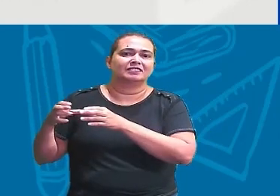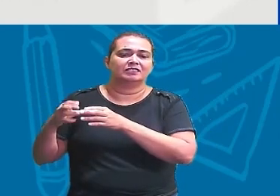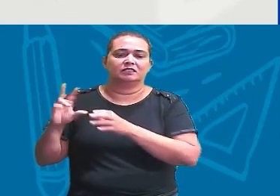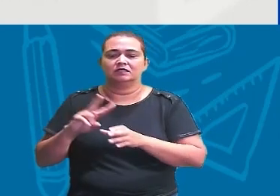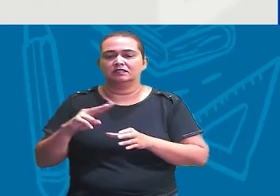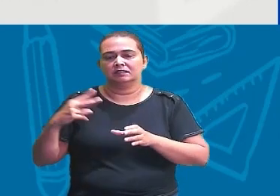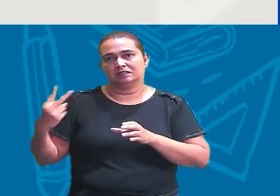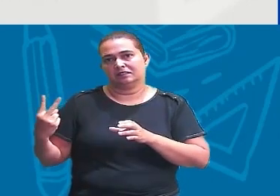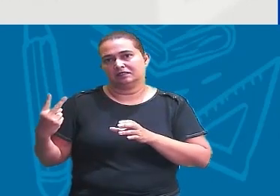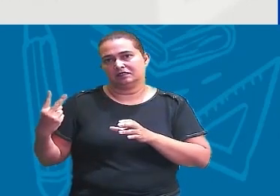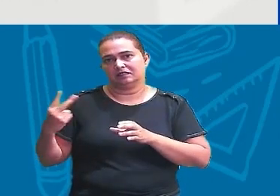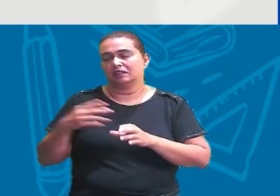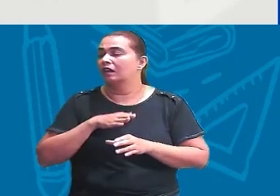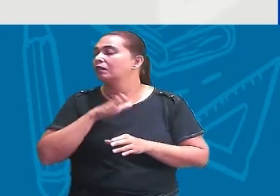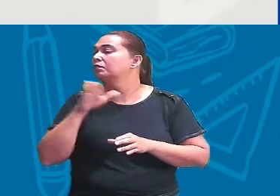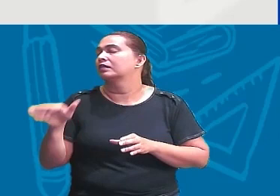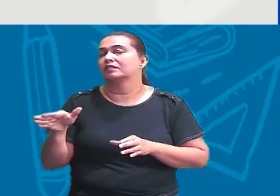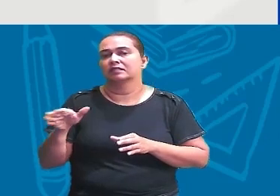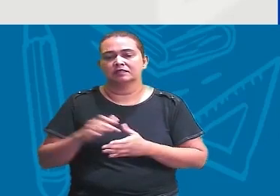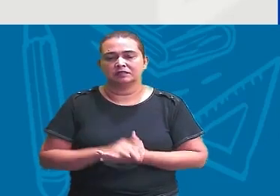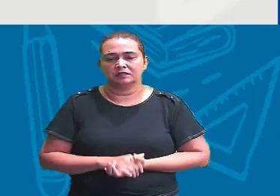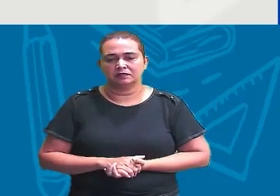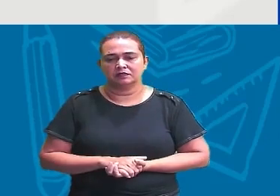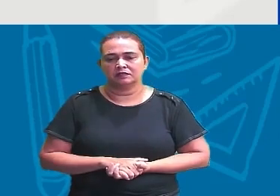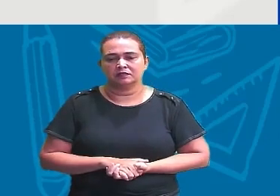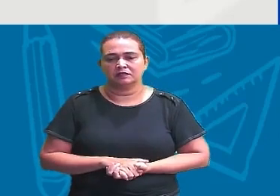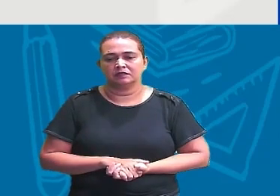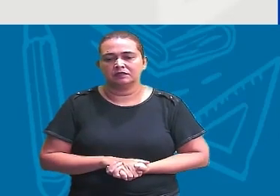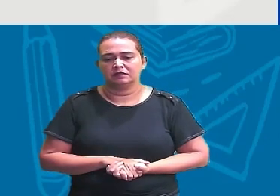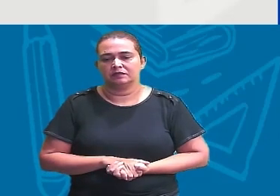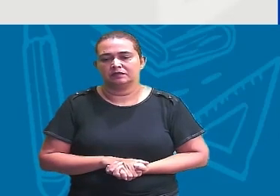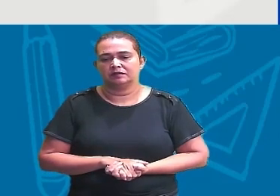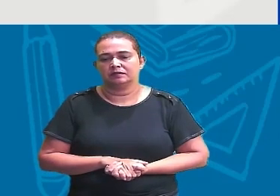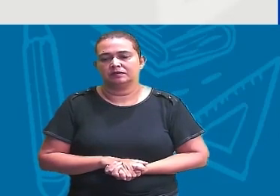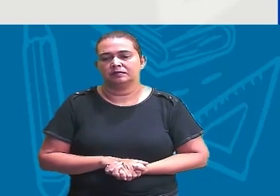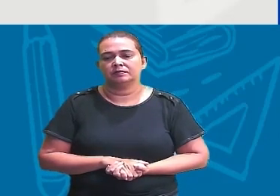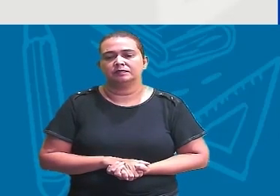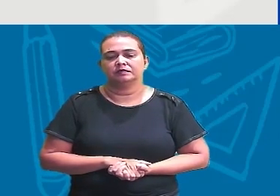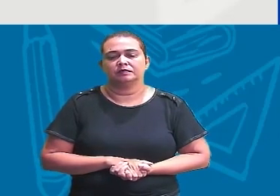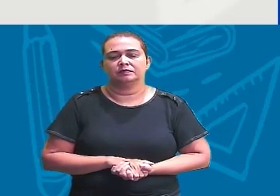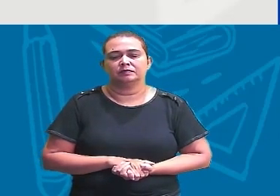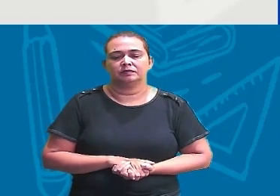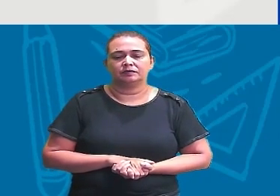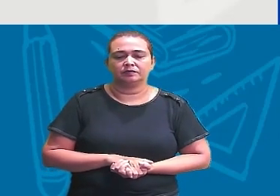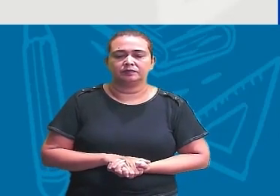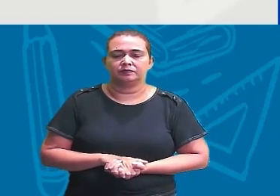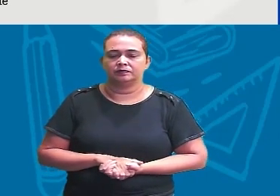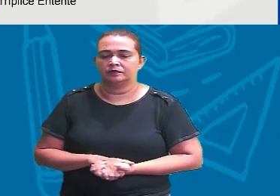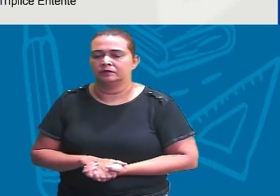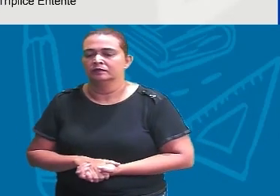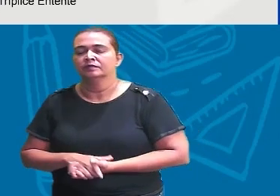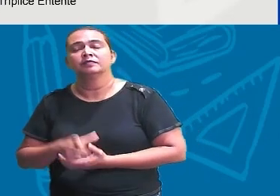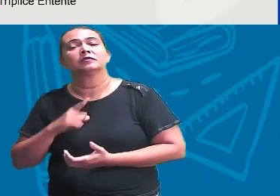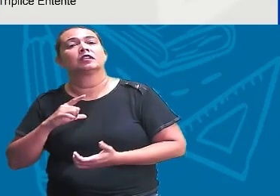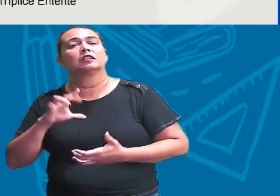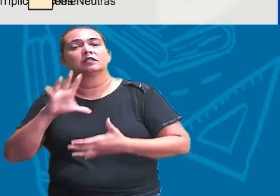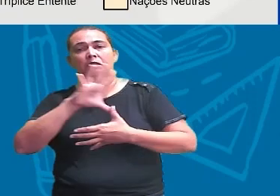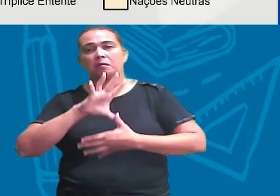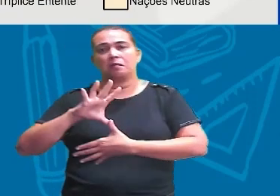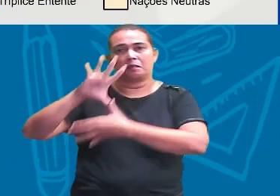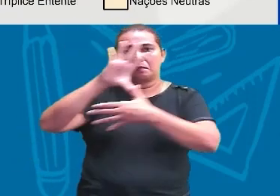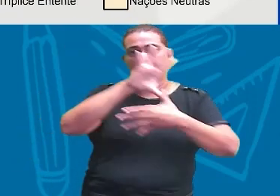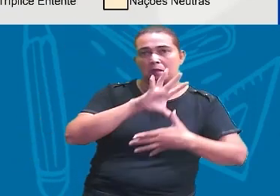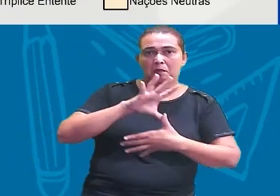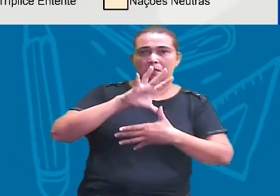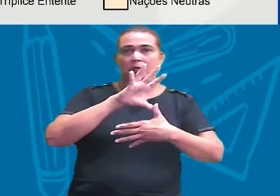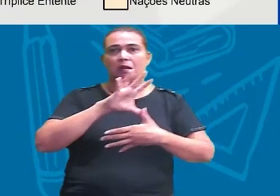Tríplice Entente. Aqui nós temos um mapa que nos ajuda a